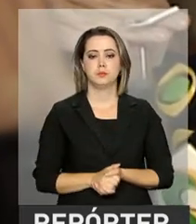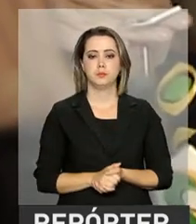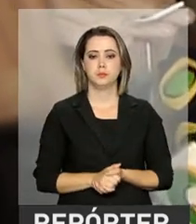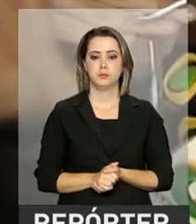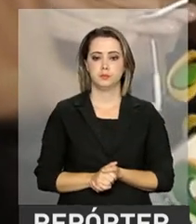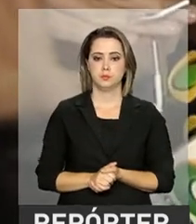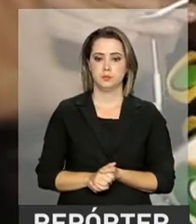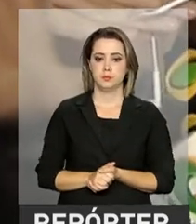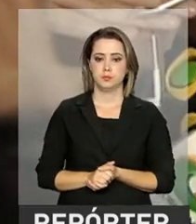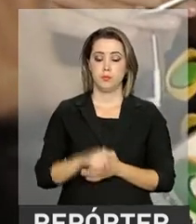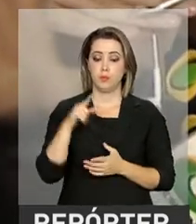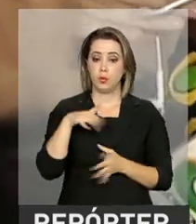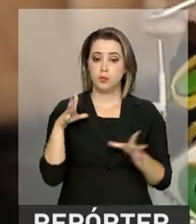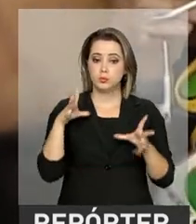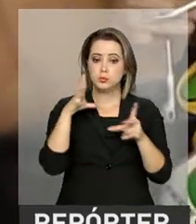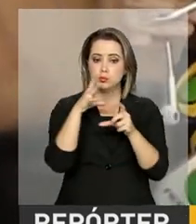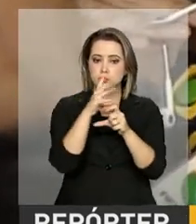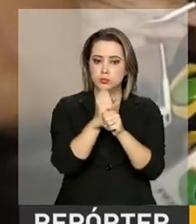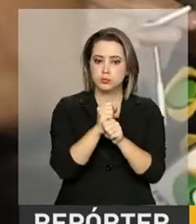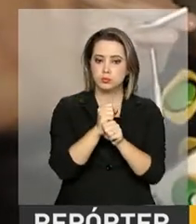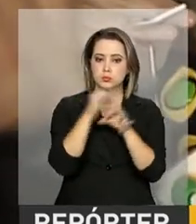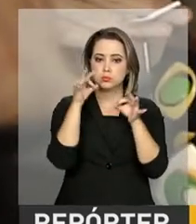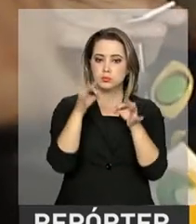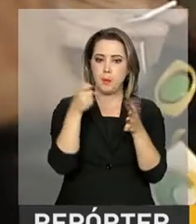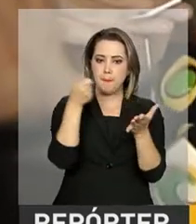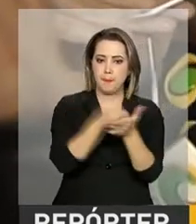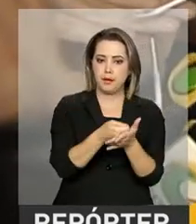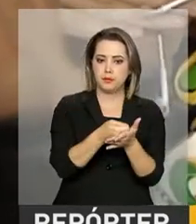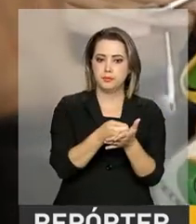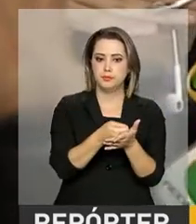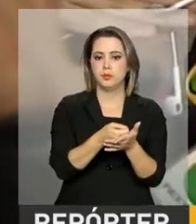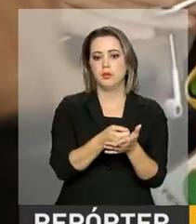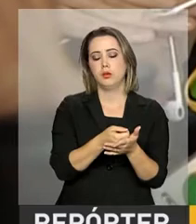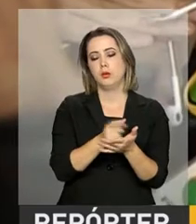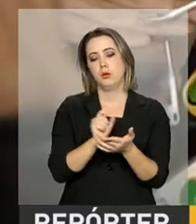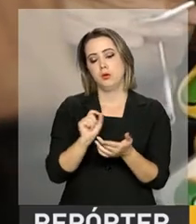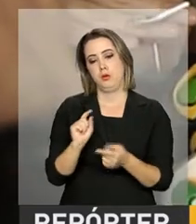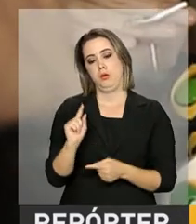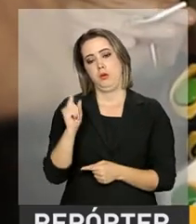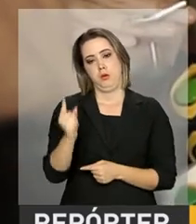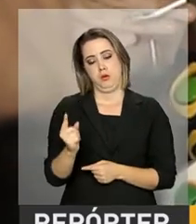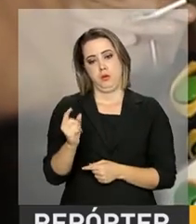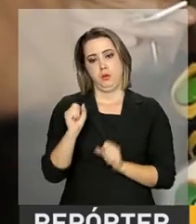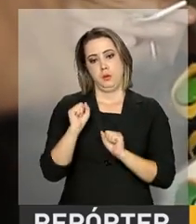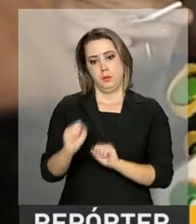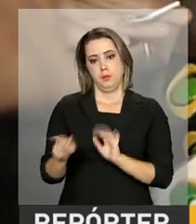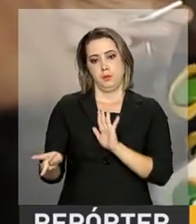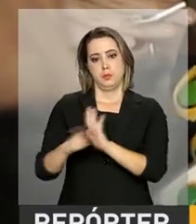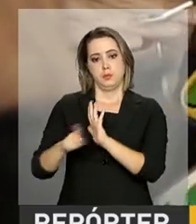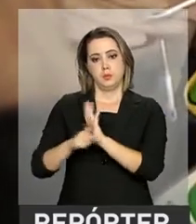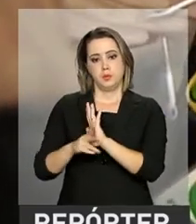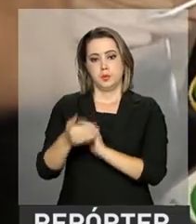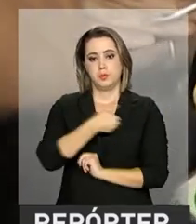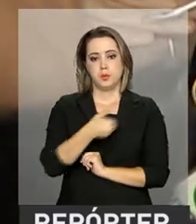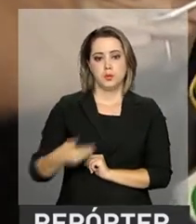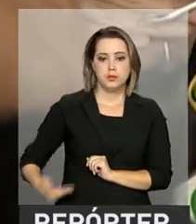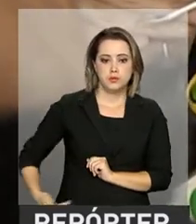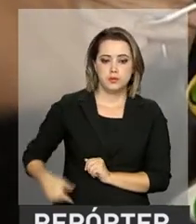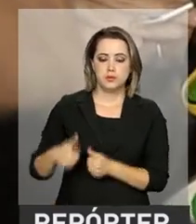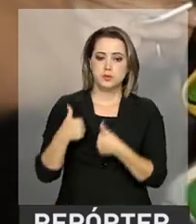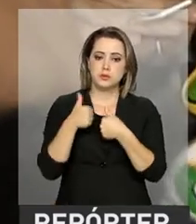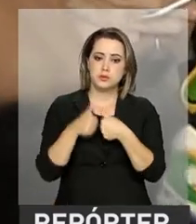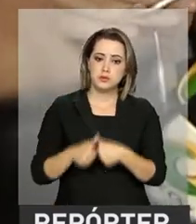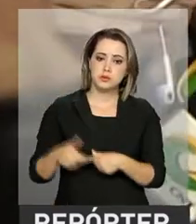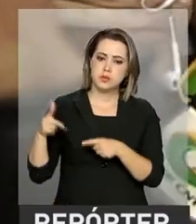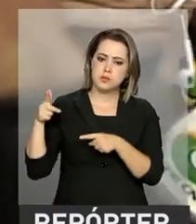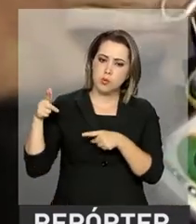conta será de fato paga seja pela própria máquina pública que está tendo um